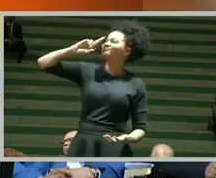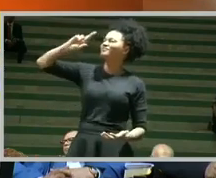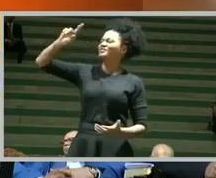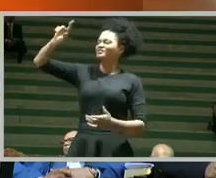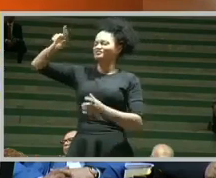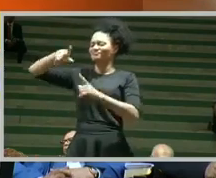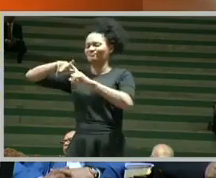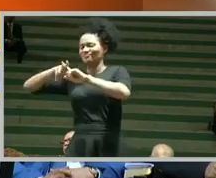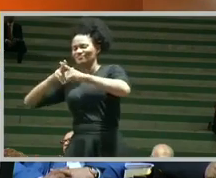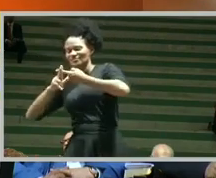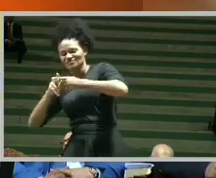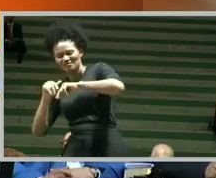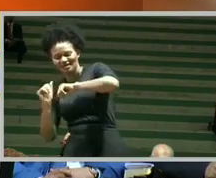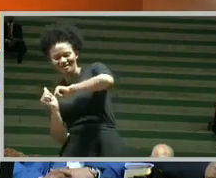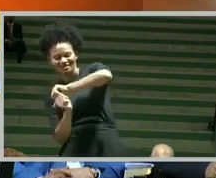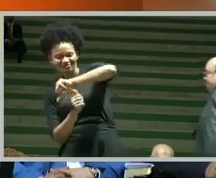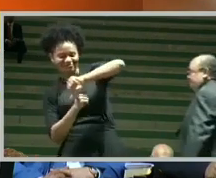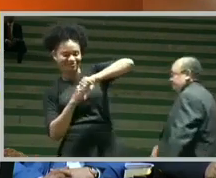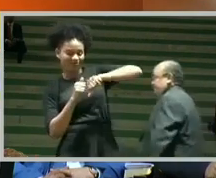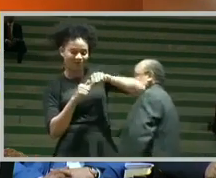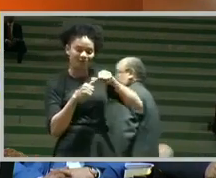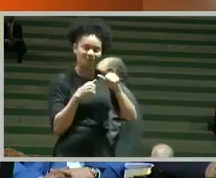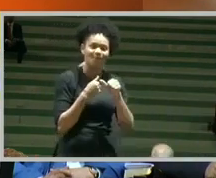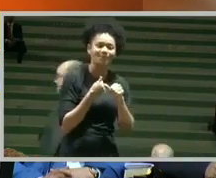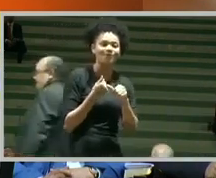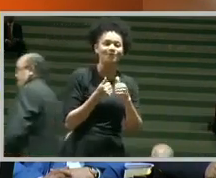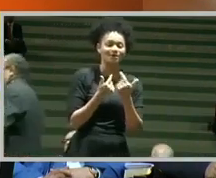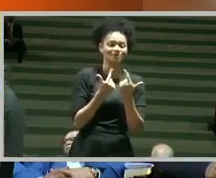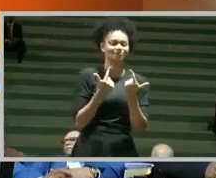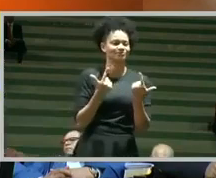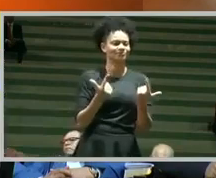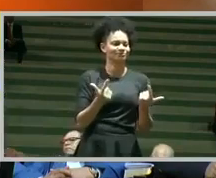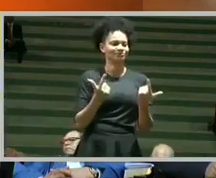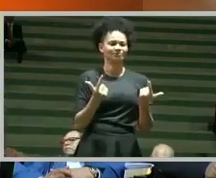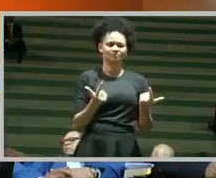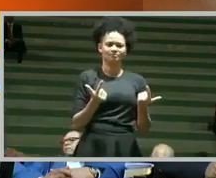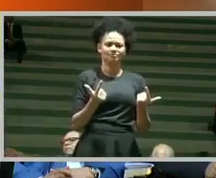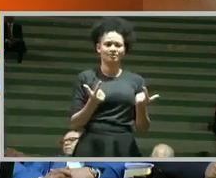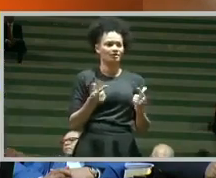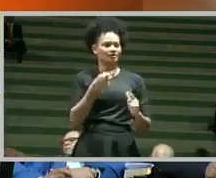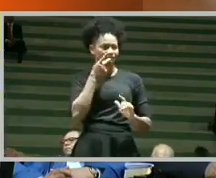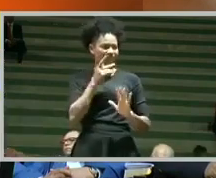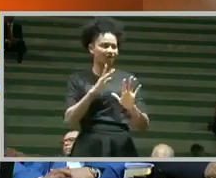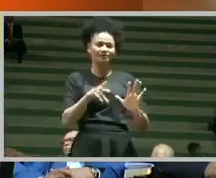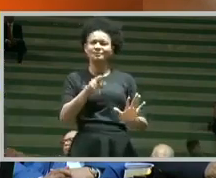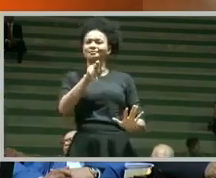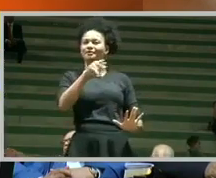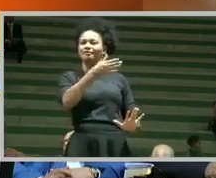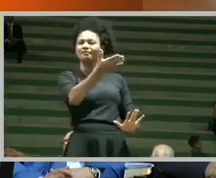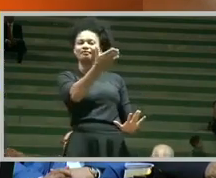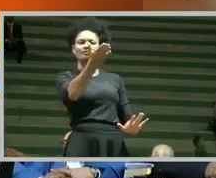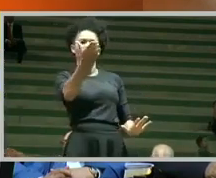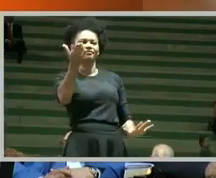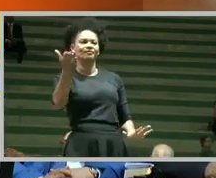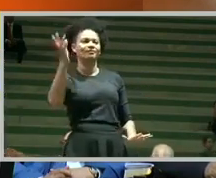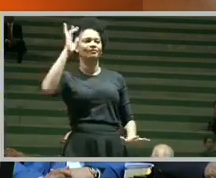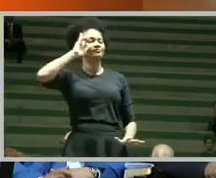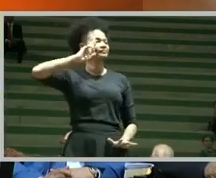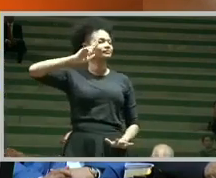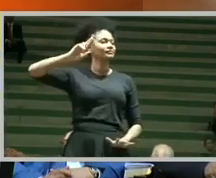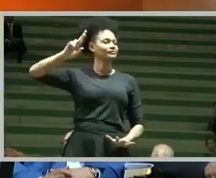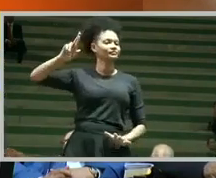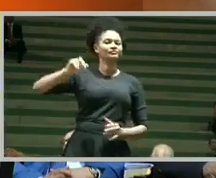restaurou a nossa sorte, ele não está dizendo assim, irmãos, quando o